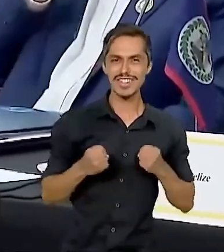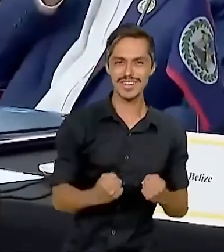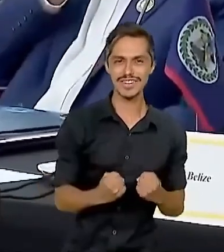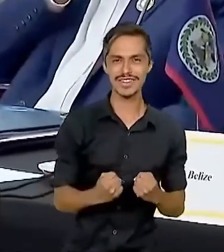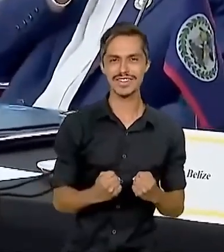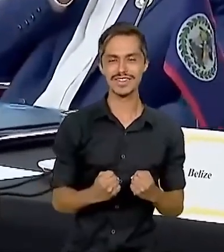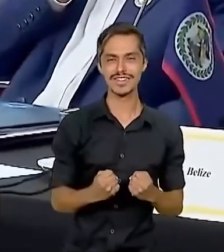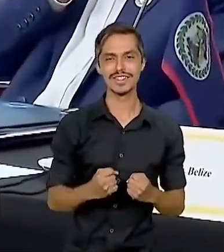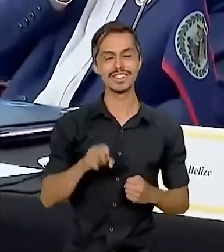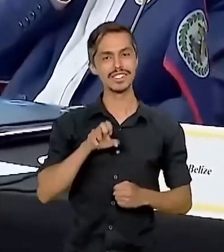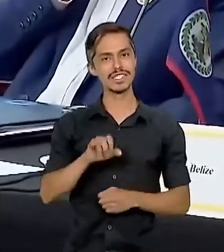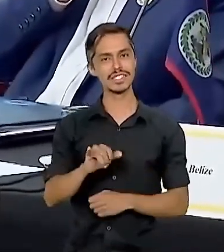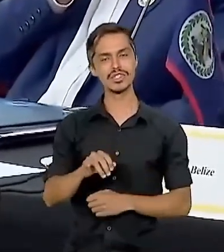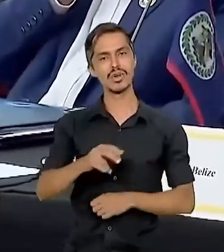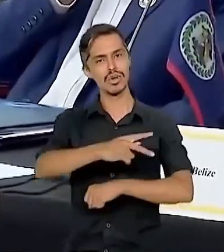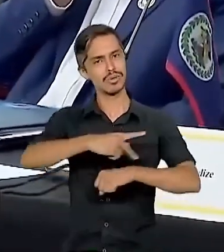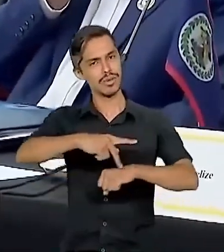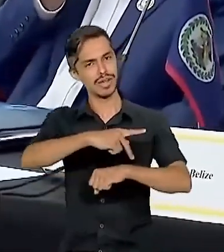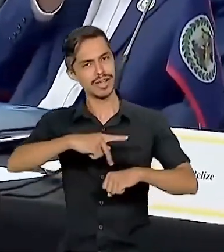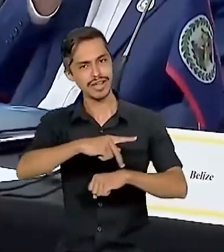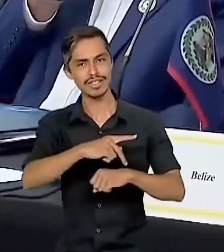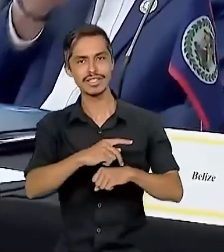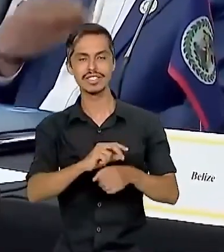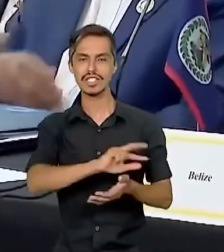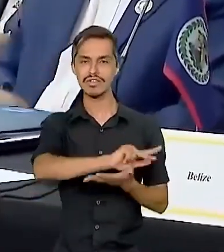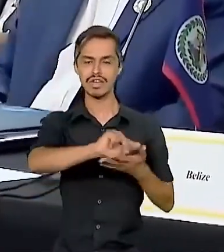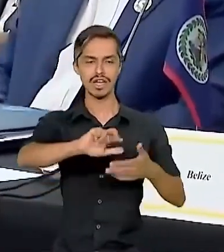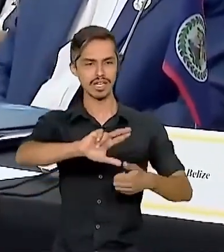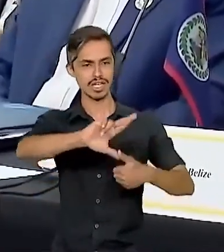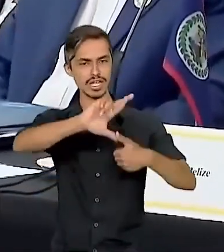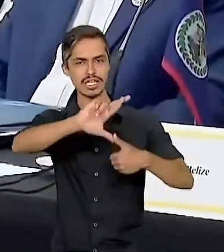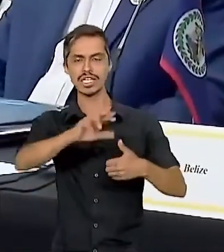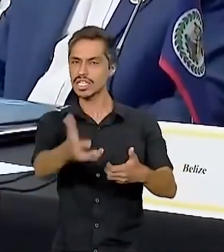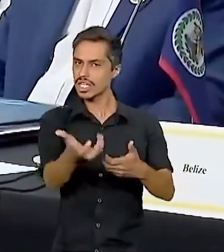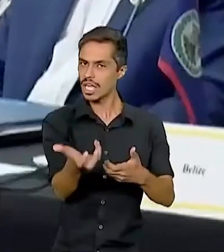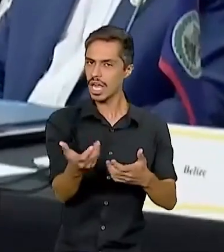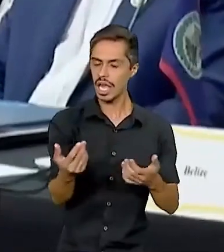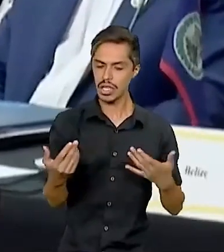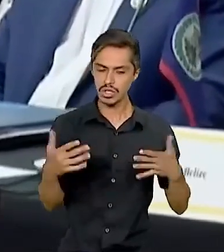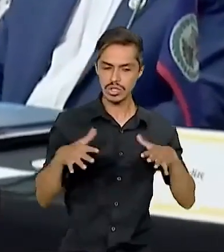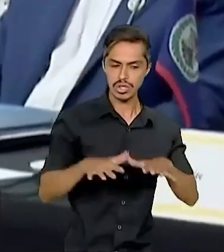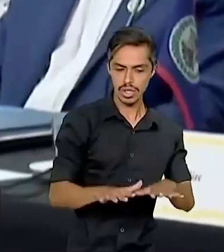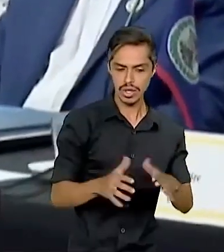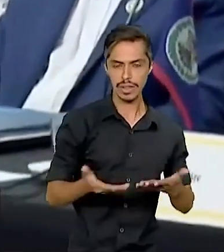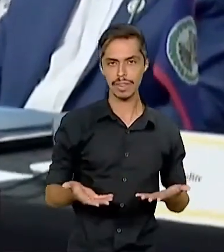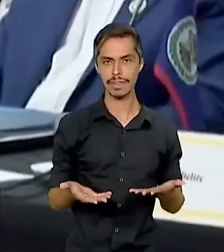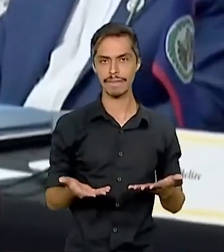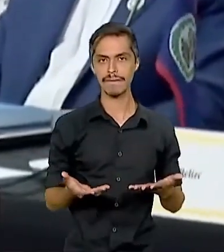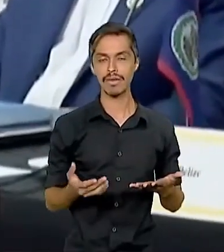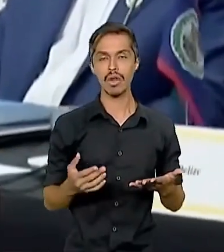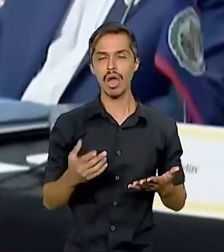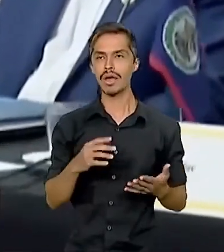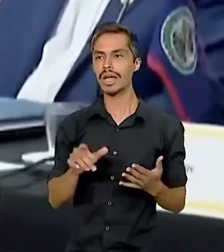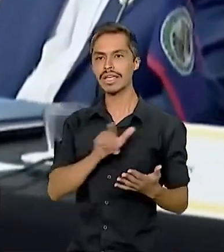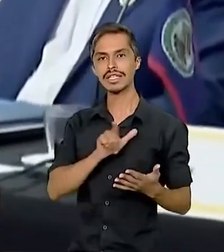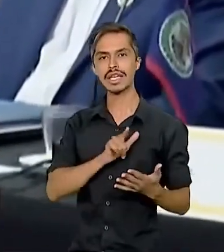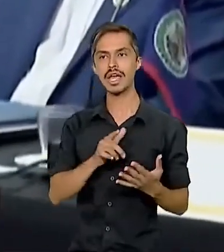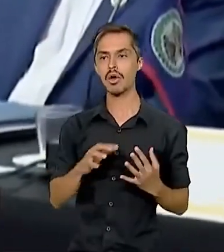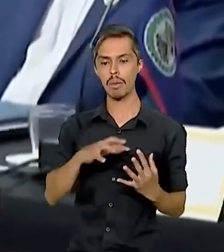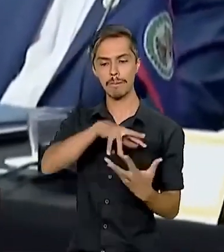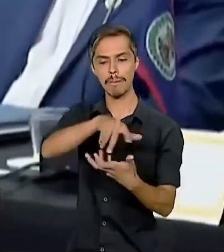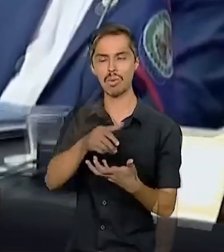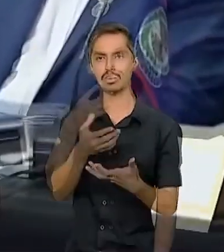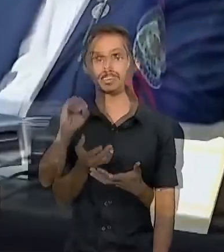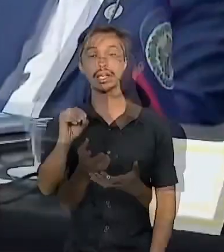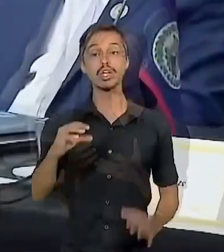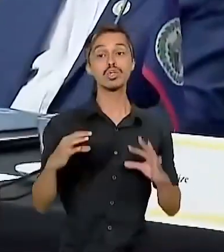é se os países da América Latina e do Caribe querem se integrar ao mundo unidos ou